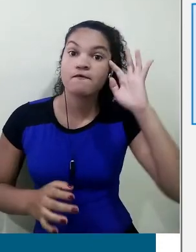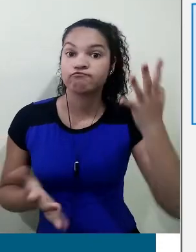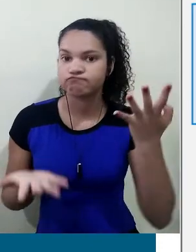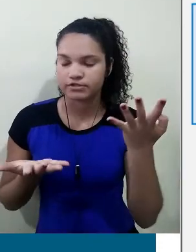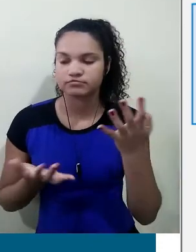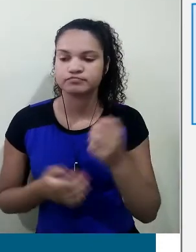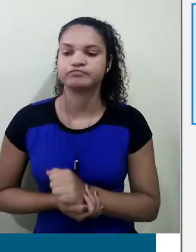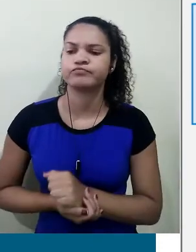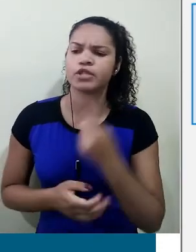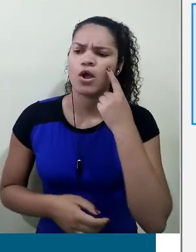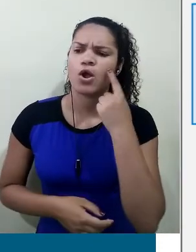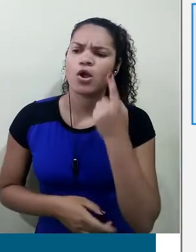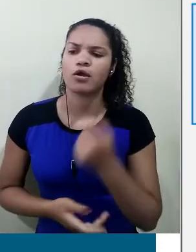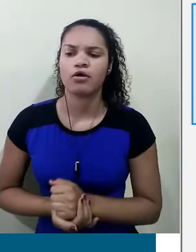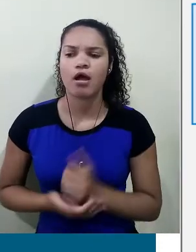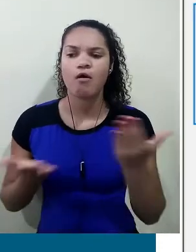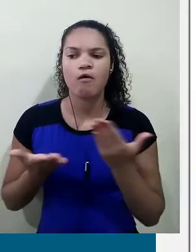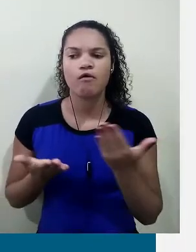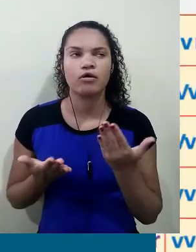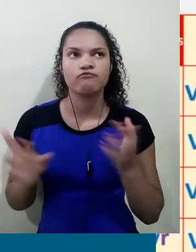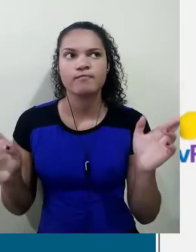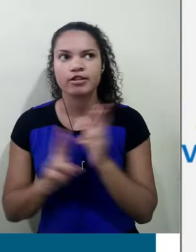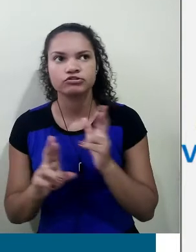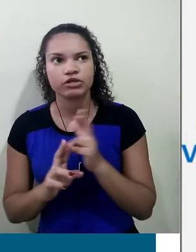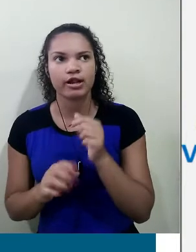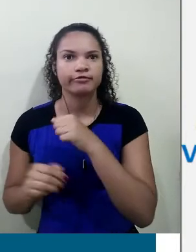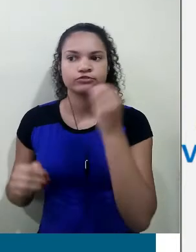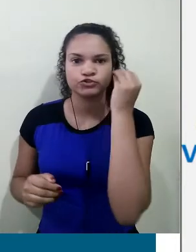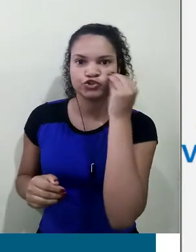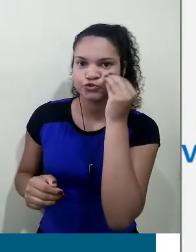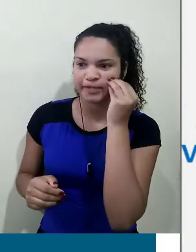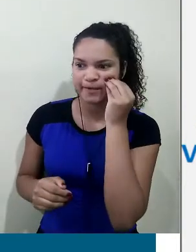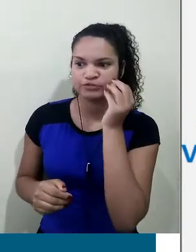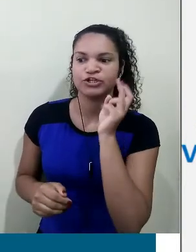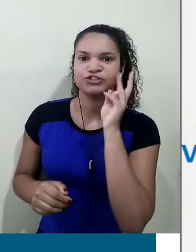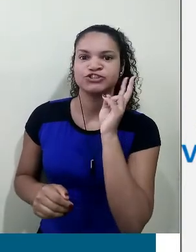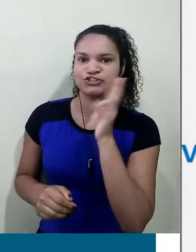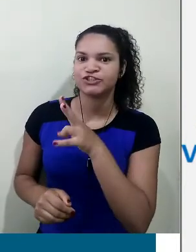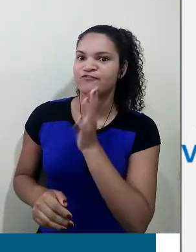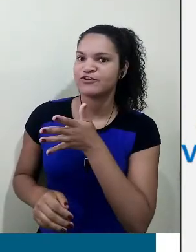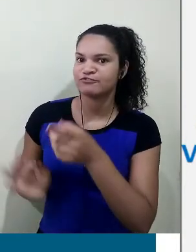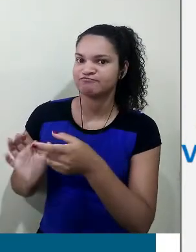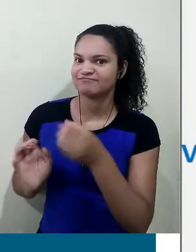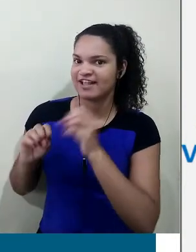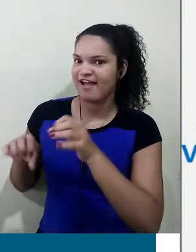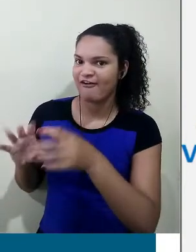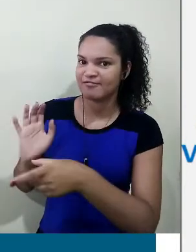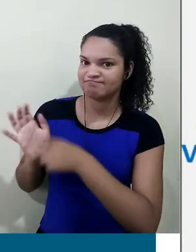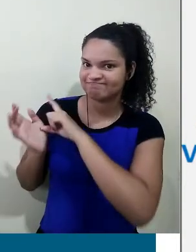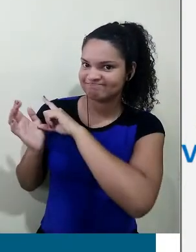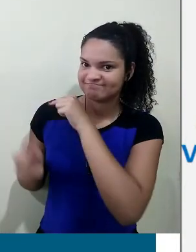eventos. Agora vamos relacionar isso com os experimentos do Mendel. Nós já vimos esse quadro de resultados na aula